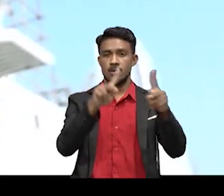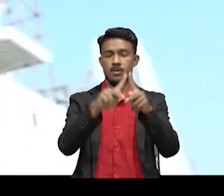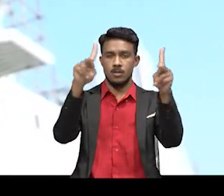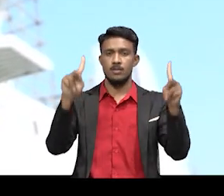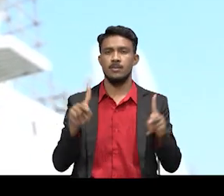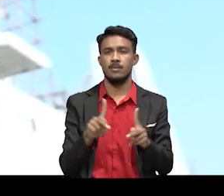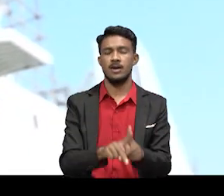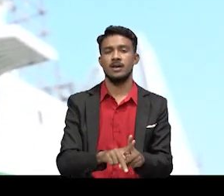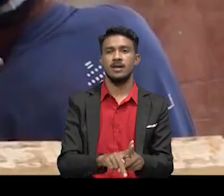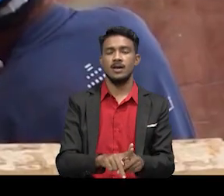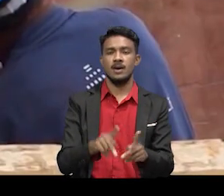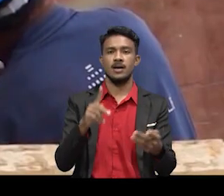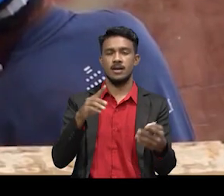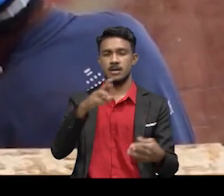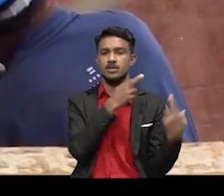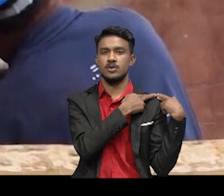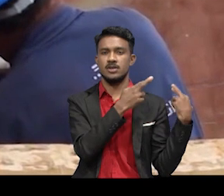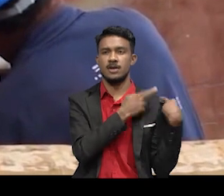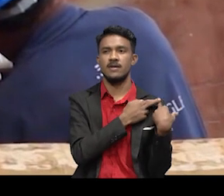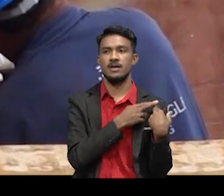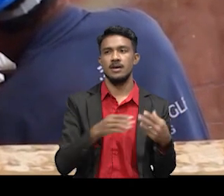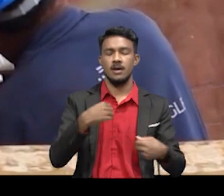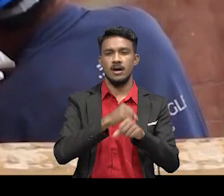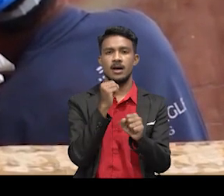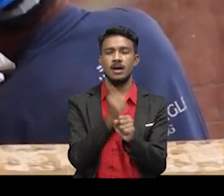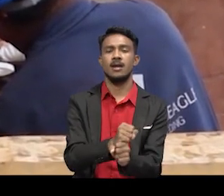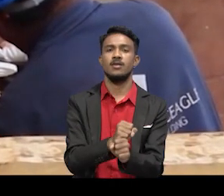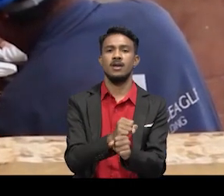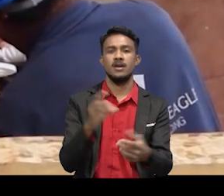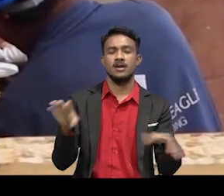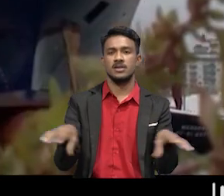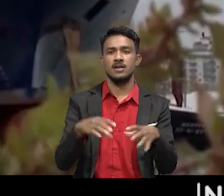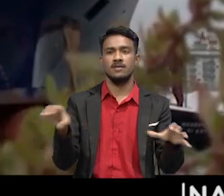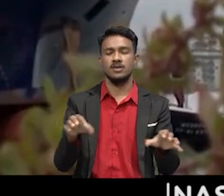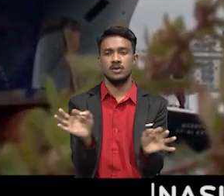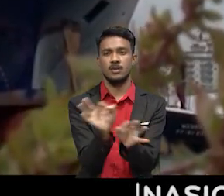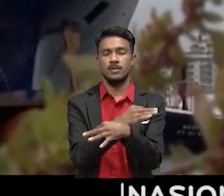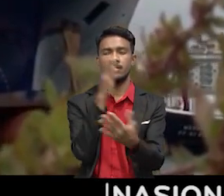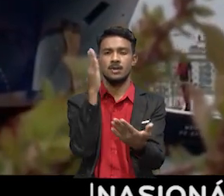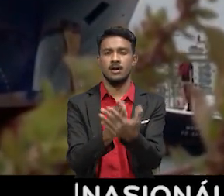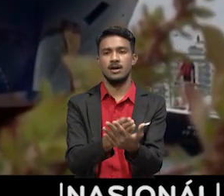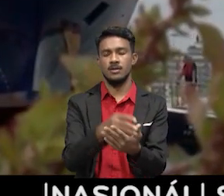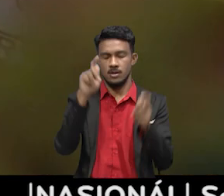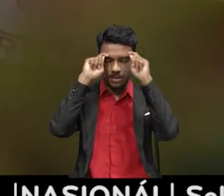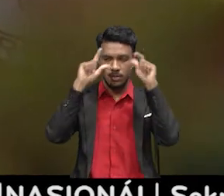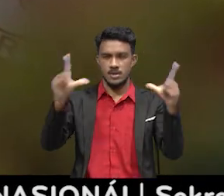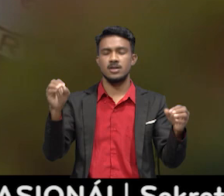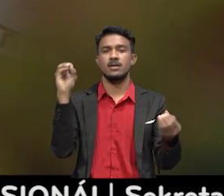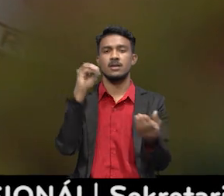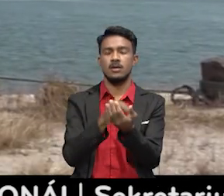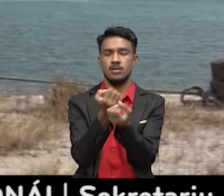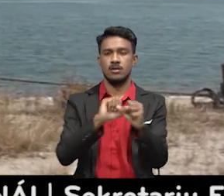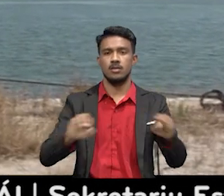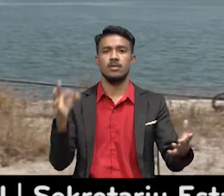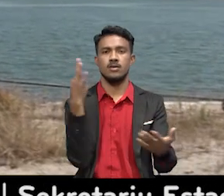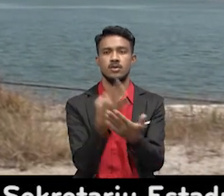ba prosesu ne bancarota nu ne implica ba prosesu construção parado, mas que Timor-Leste gasta ona osan euro